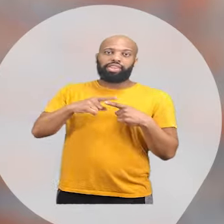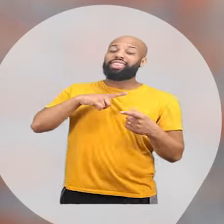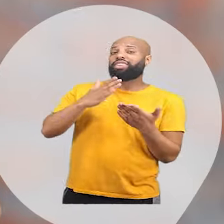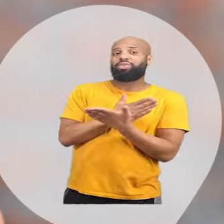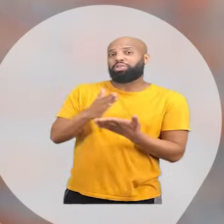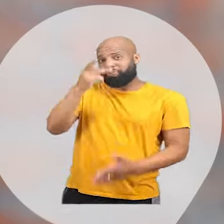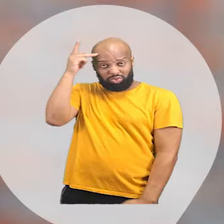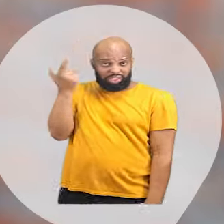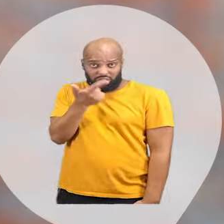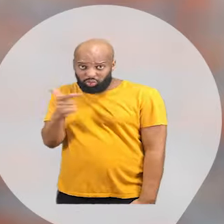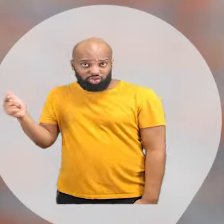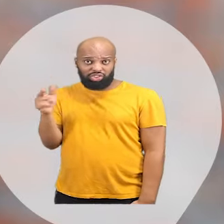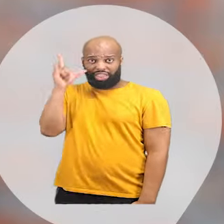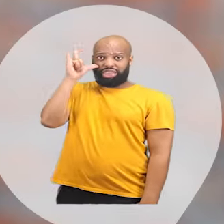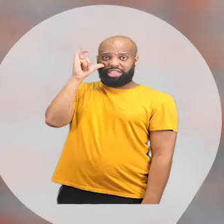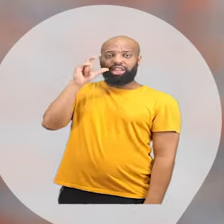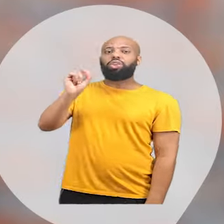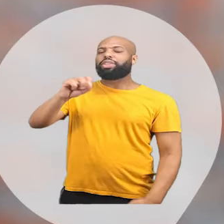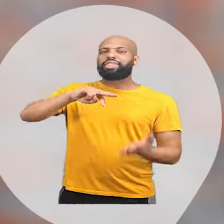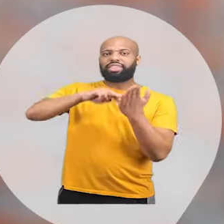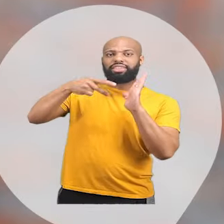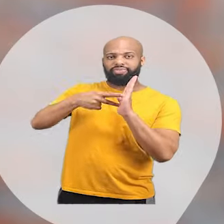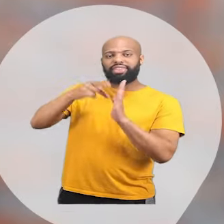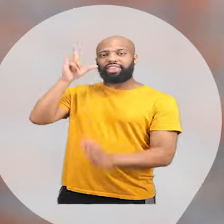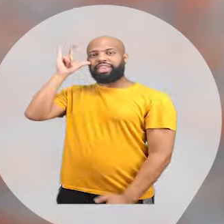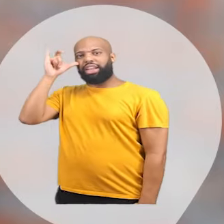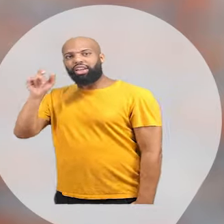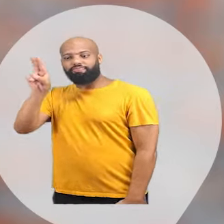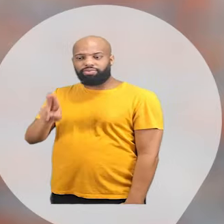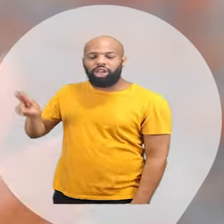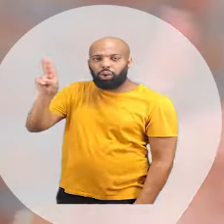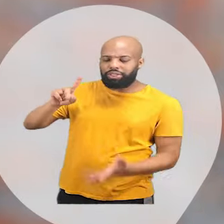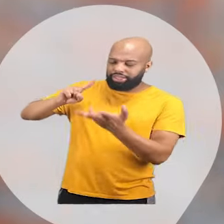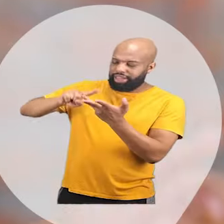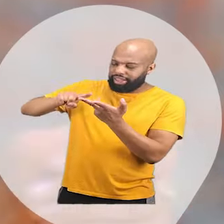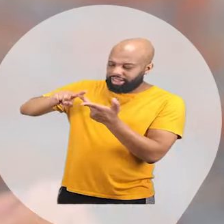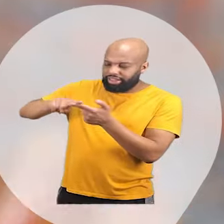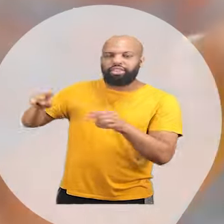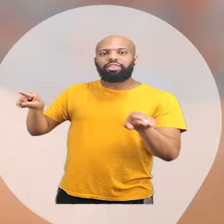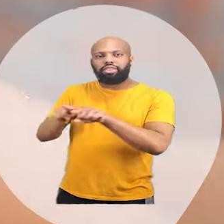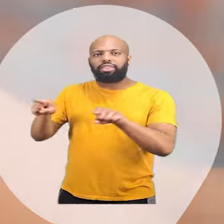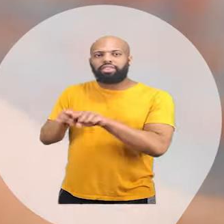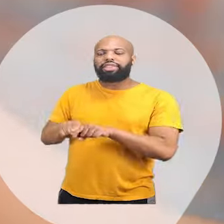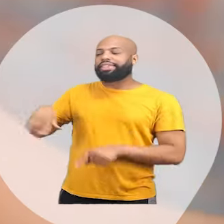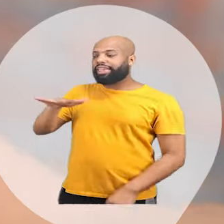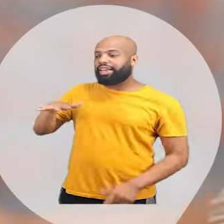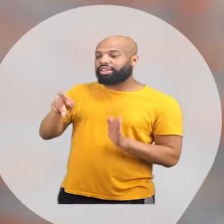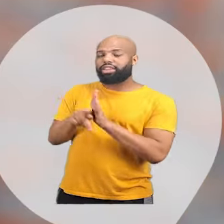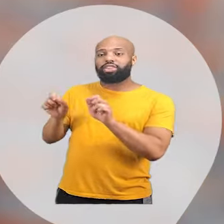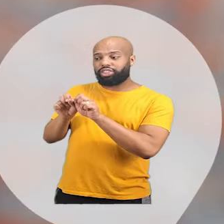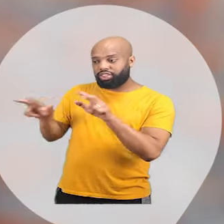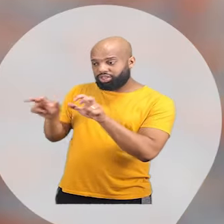as pessoas nem tinham Instagram então o que que é o Instagram é uma ferramenta assim assado na no